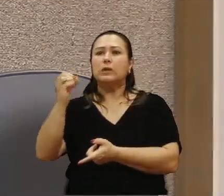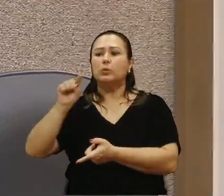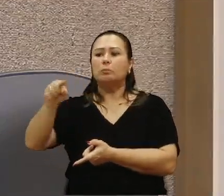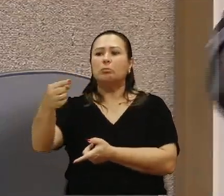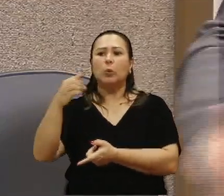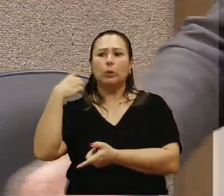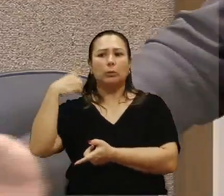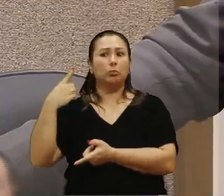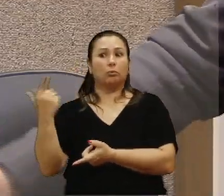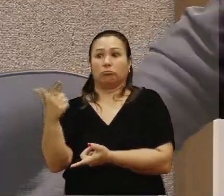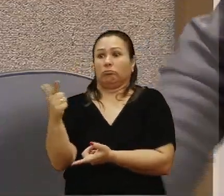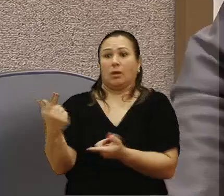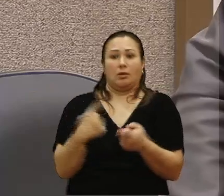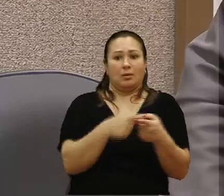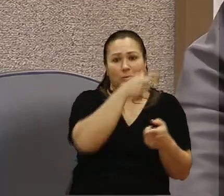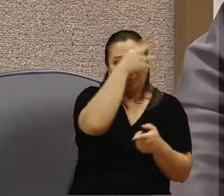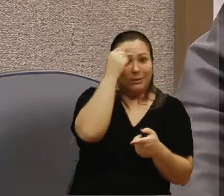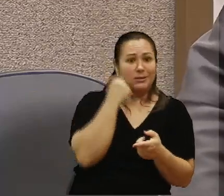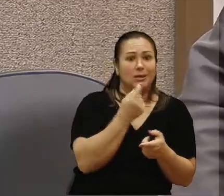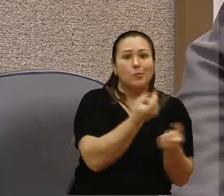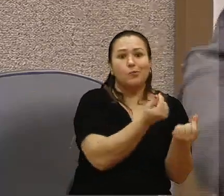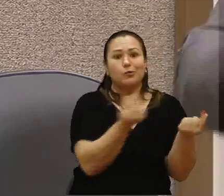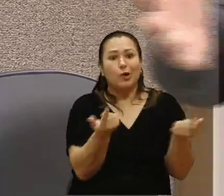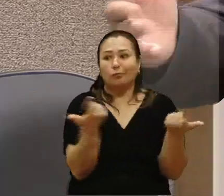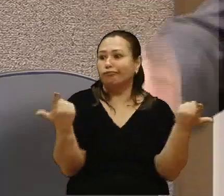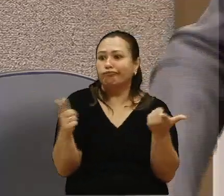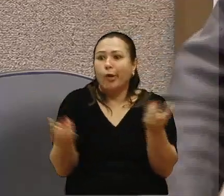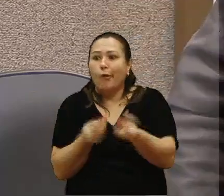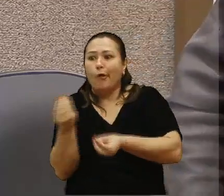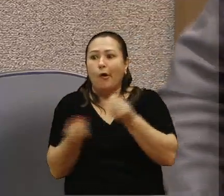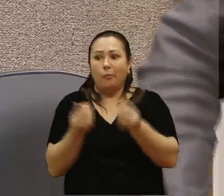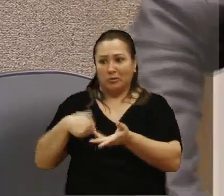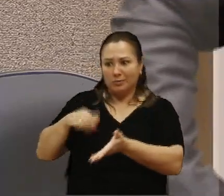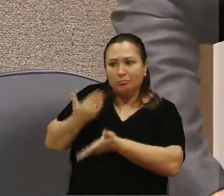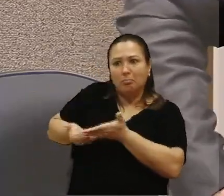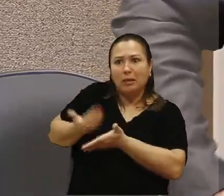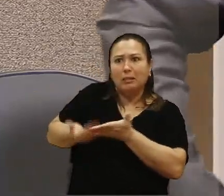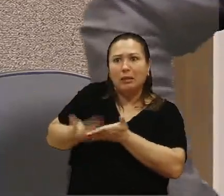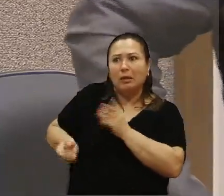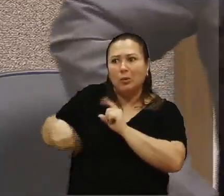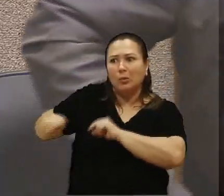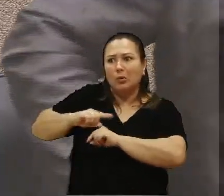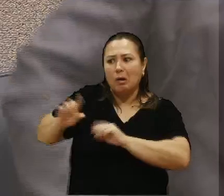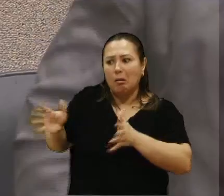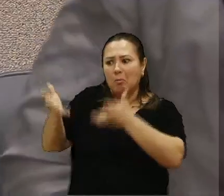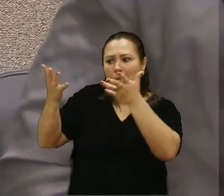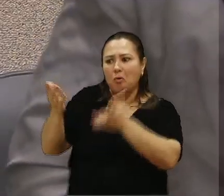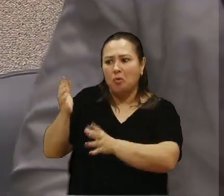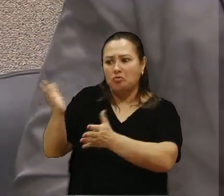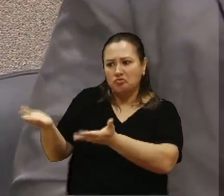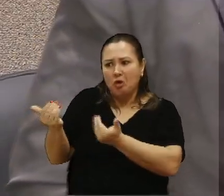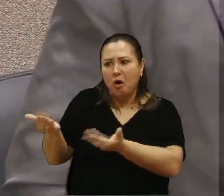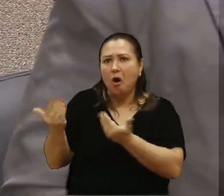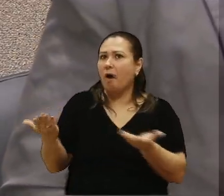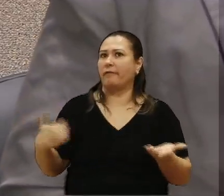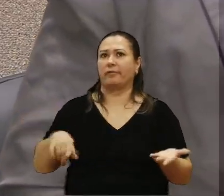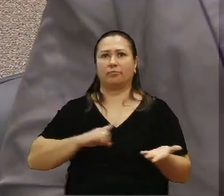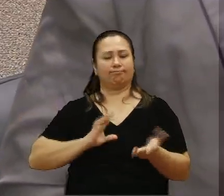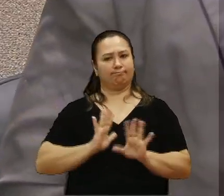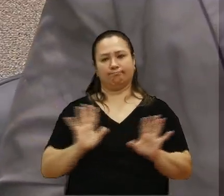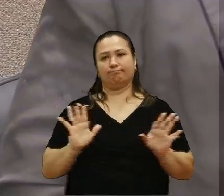para contrapartida, e aí vamos fazer o quê? Vamos continuar perdendo jovens? Como nós estamos perdendo?